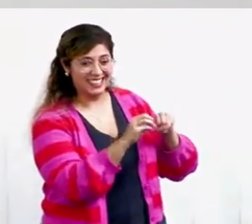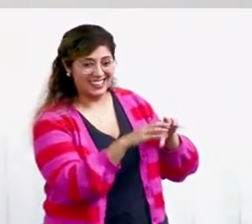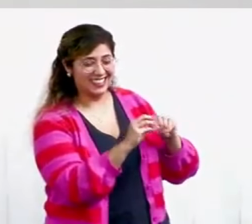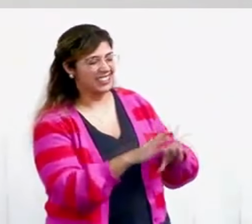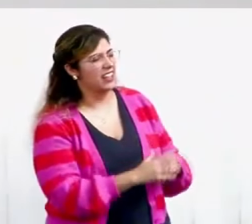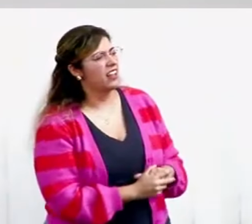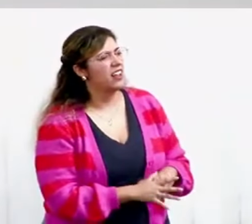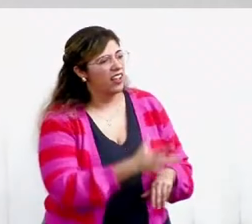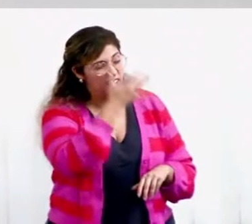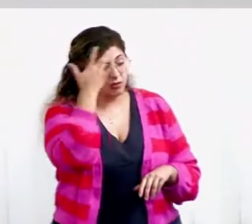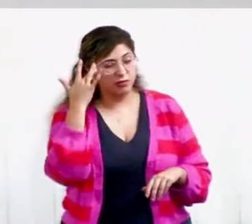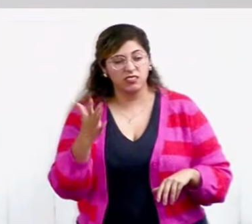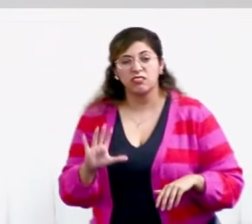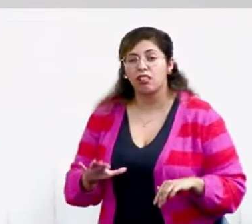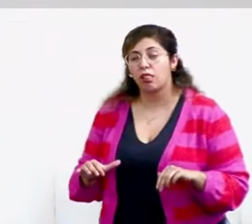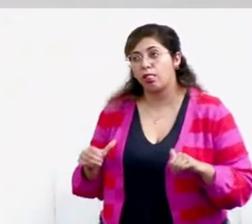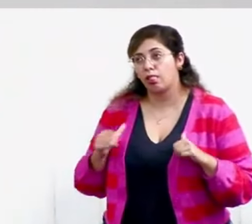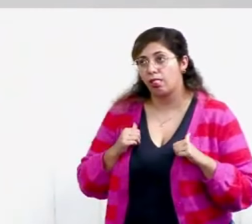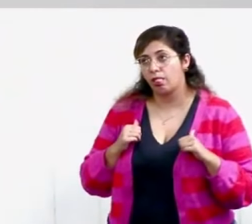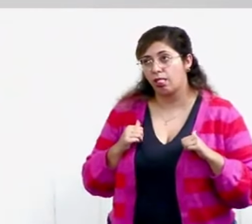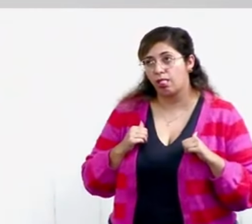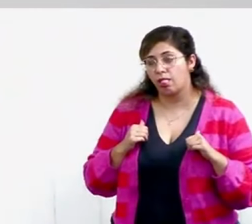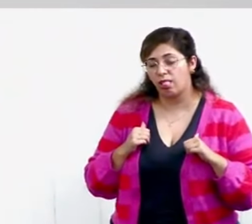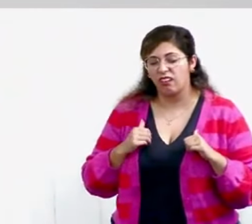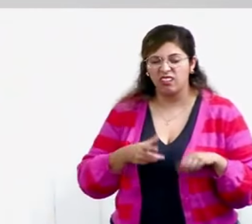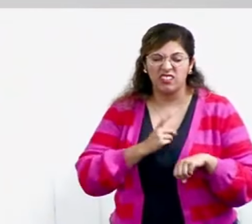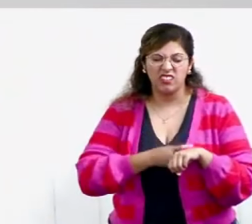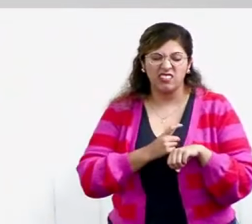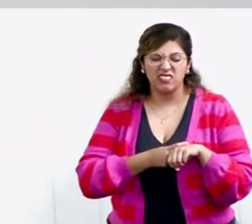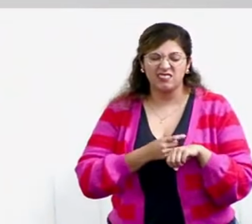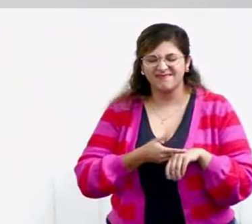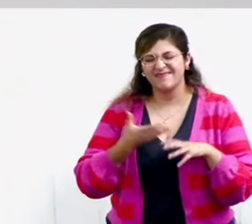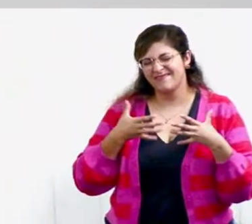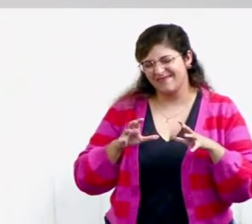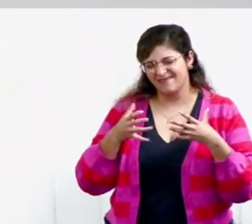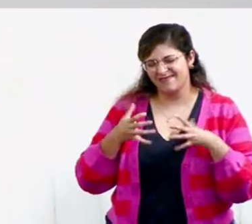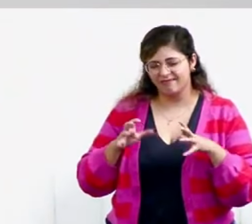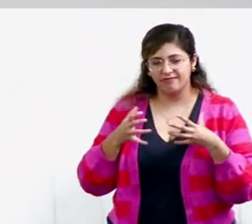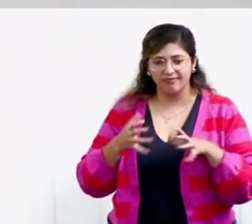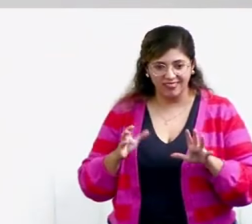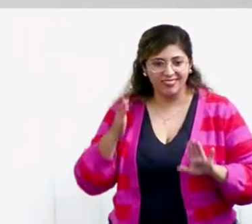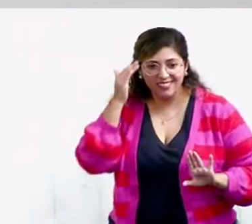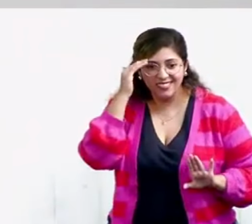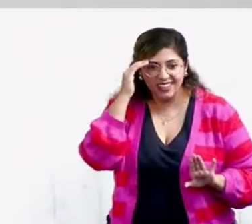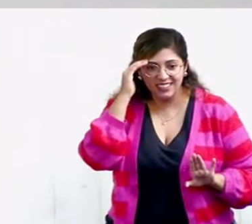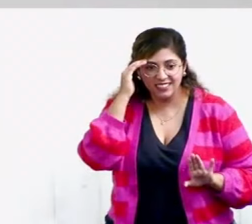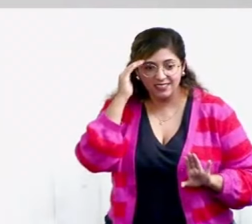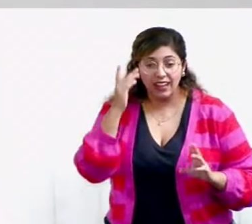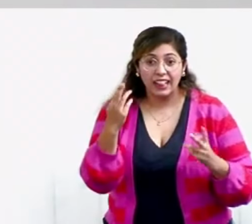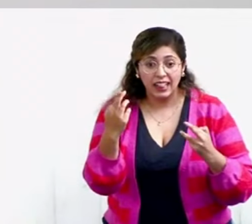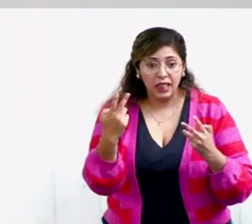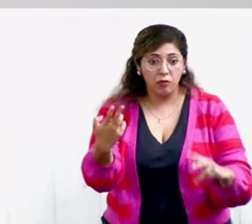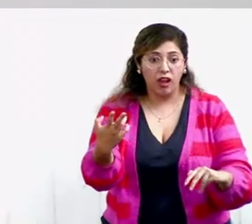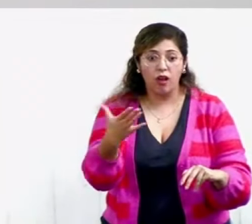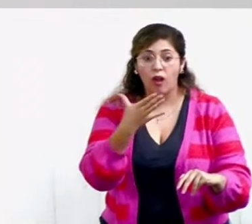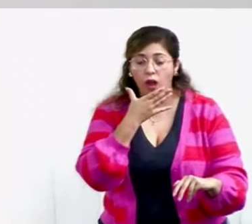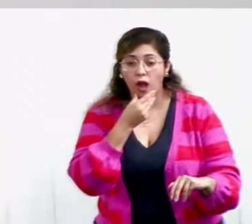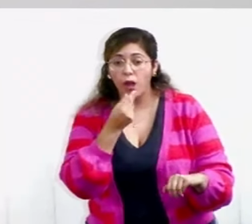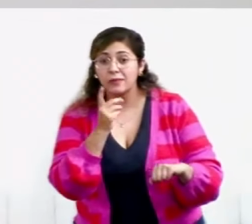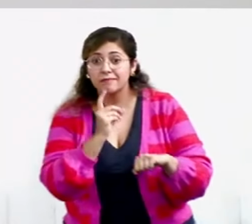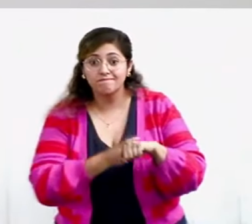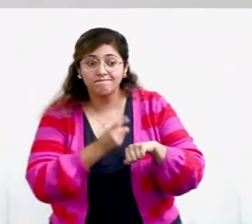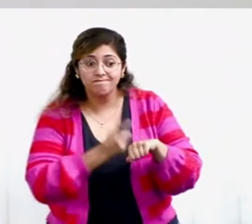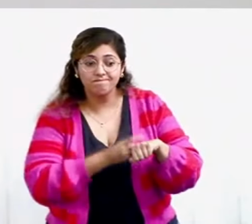aquela pessoa parece que tem um coração feito de pedra. Essa é a ideia. Esse é o coração daquele que não